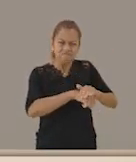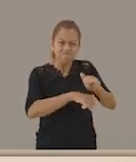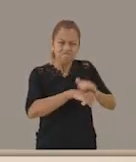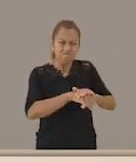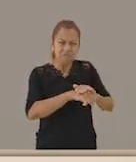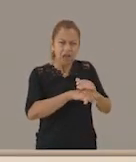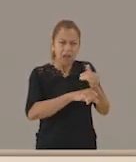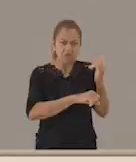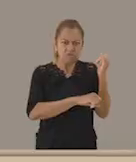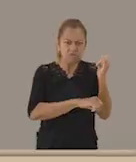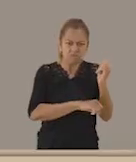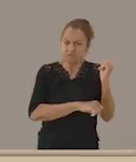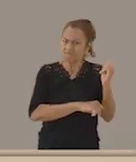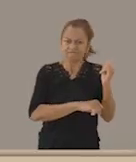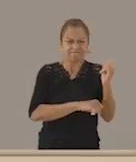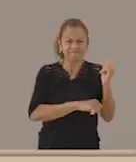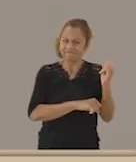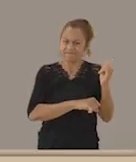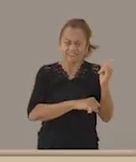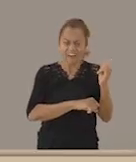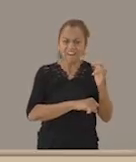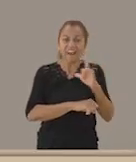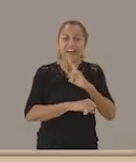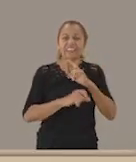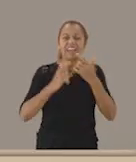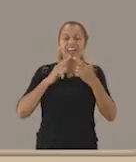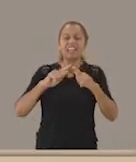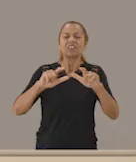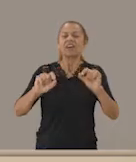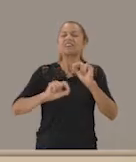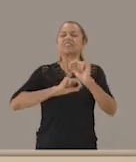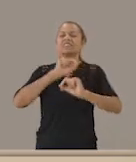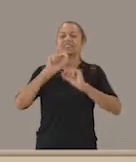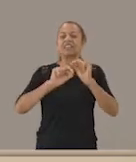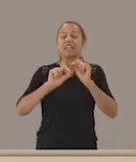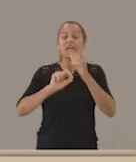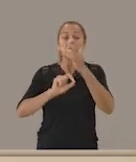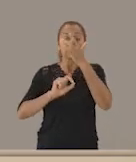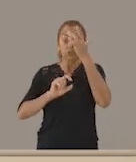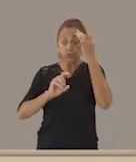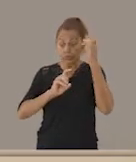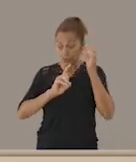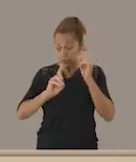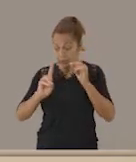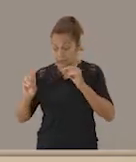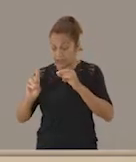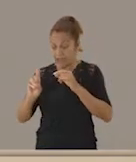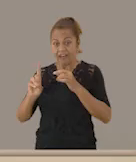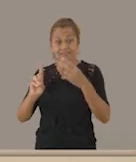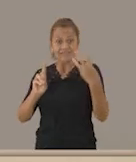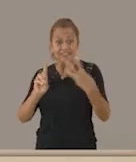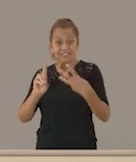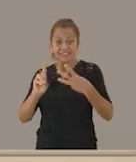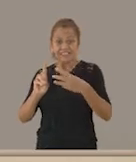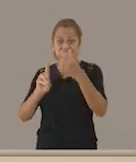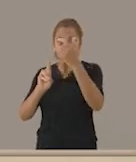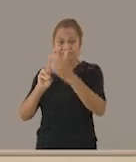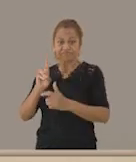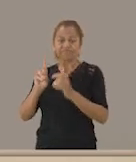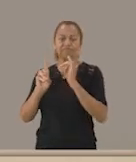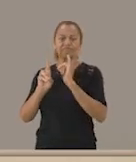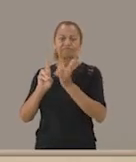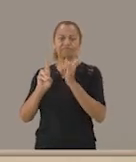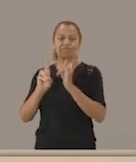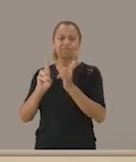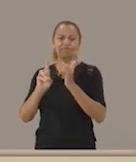isso, terá uma linguagem em terceira pessoa do discurso, a fim de manter o distanciamento. Seguirá a norma